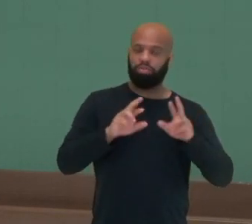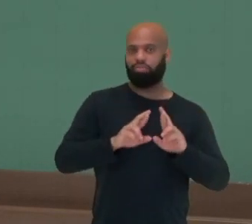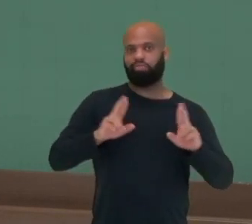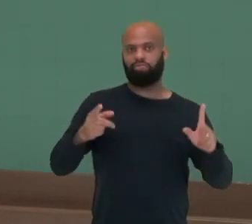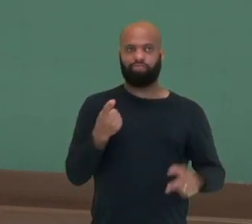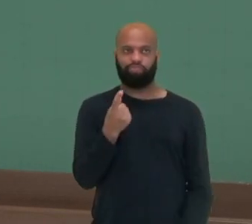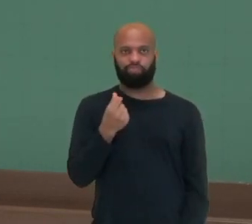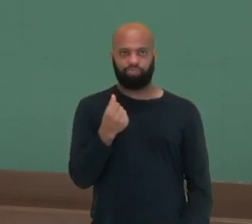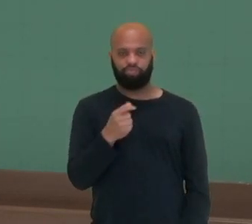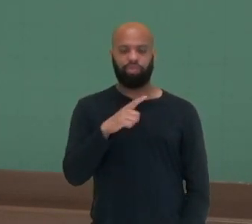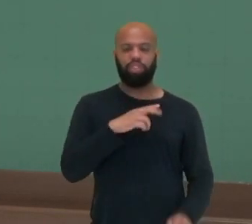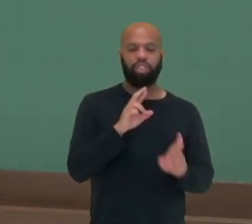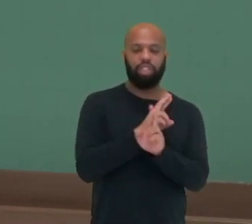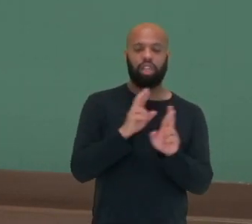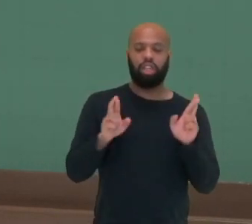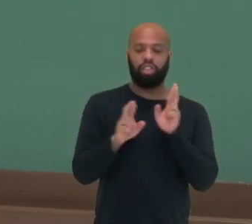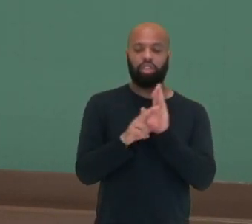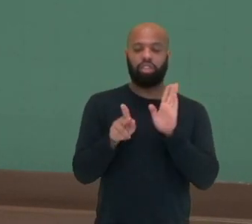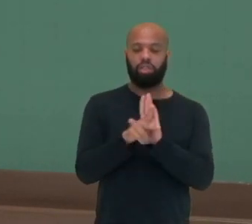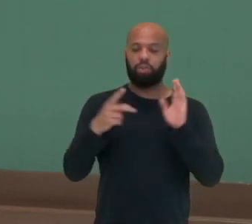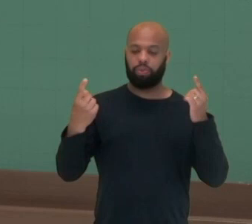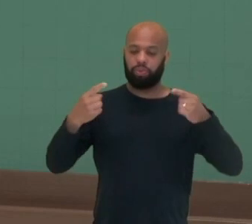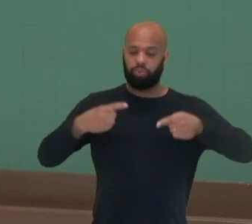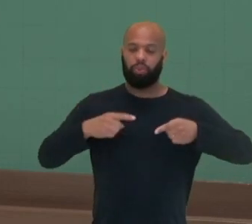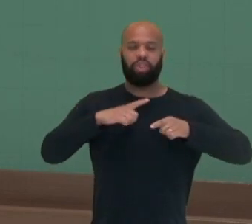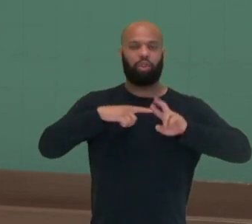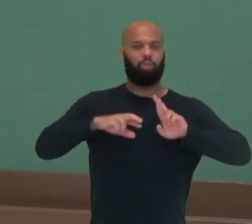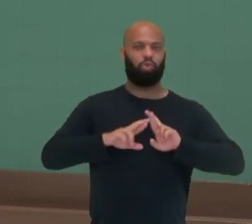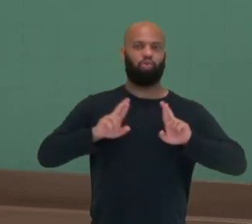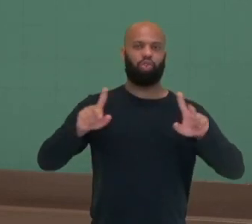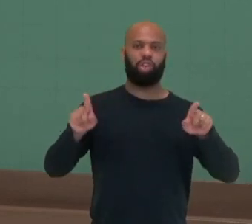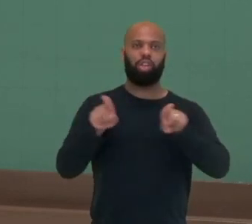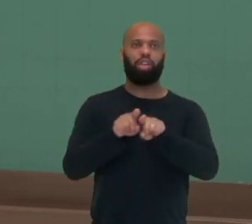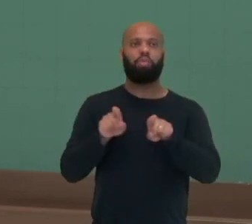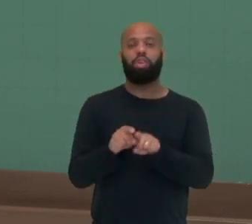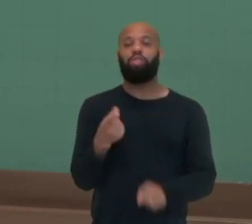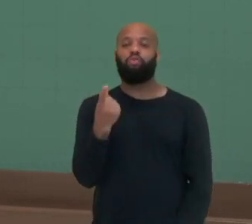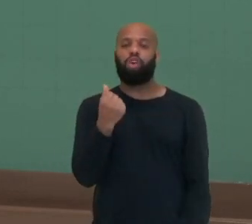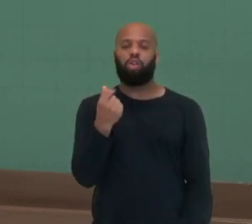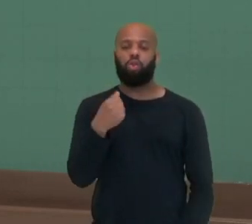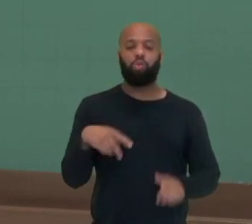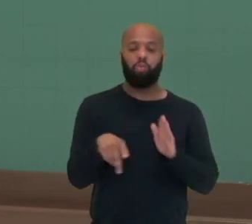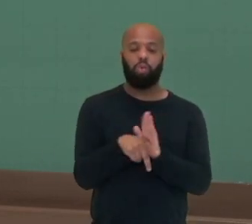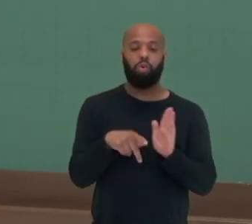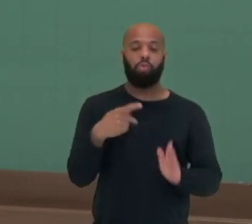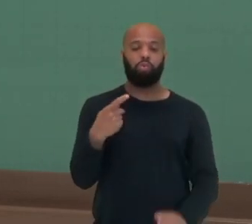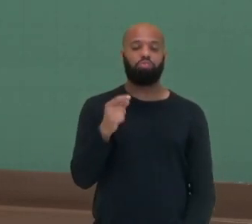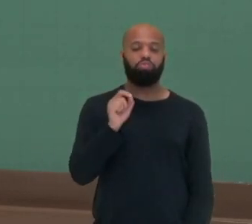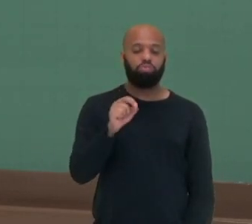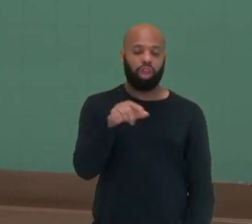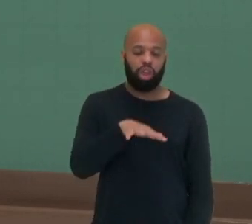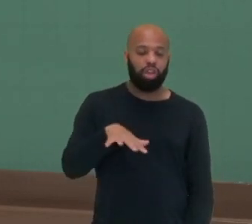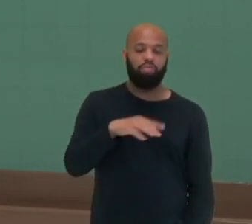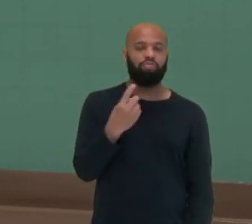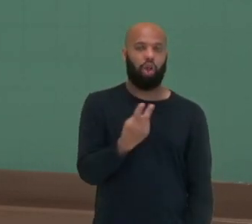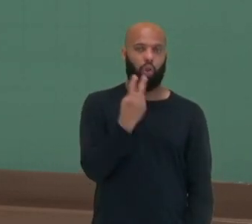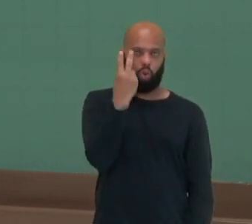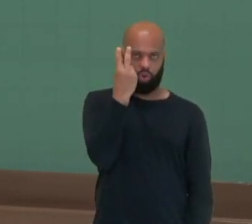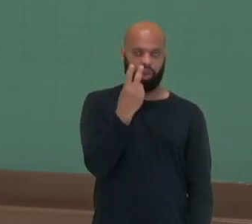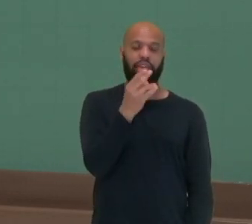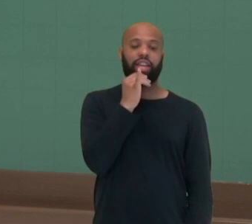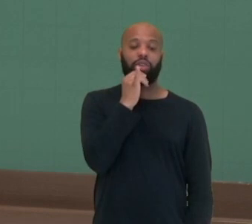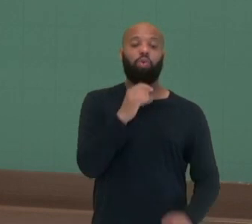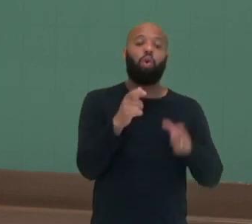exemplo, em relação ao seu concorrente. Então, há uma diferença também do valor agregado, né? A questão de onde você